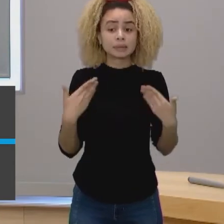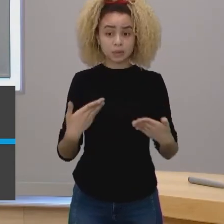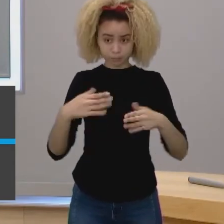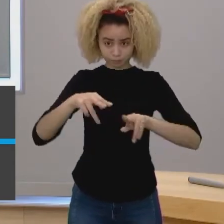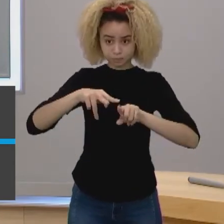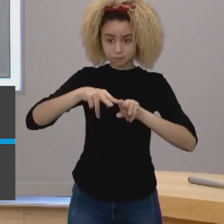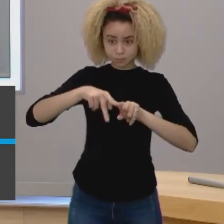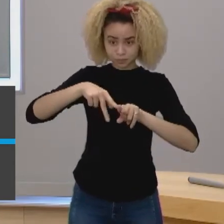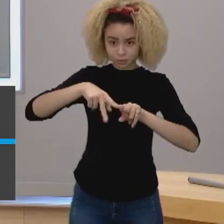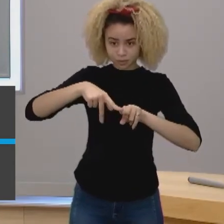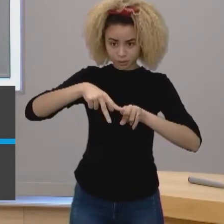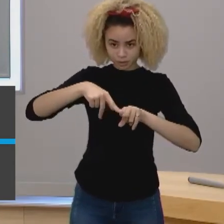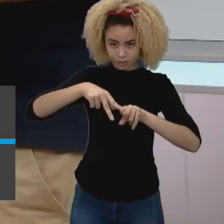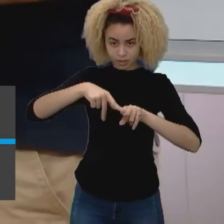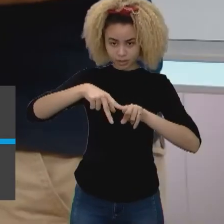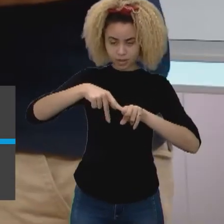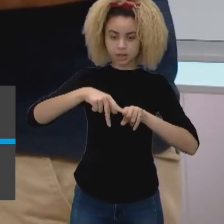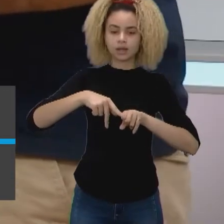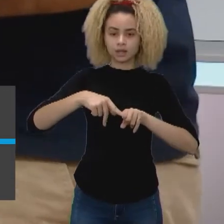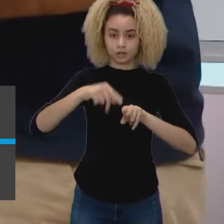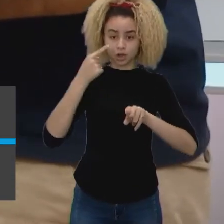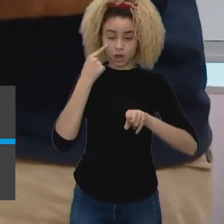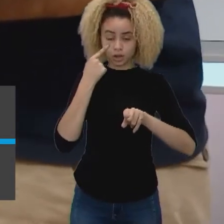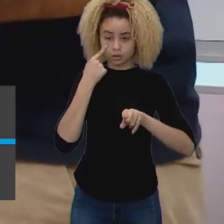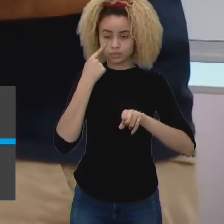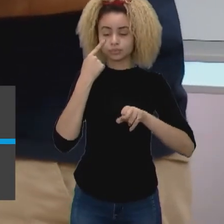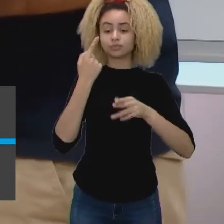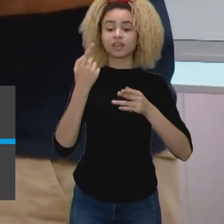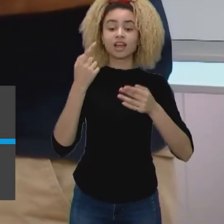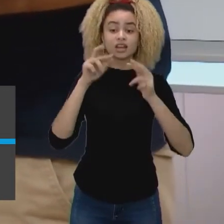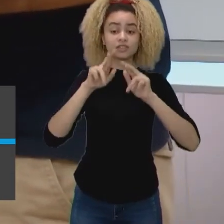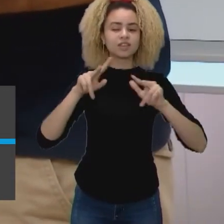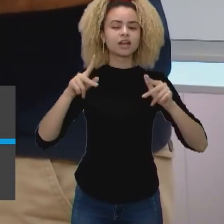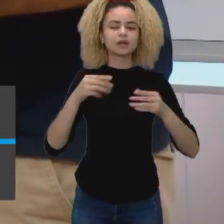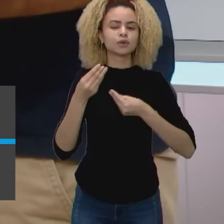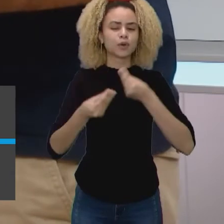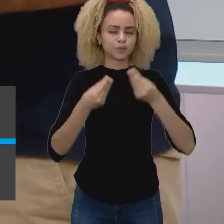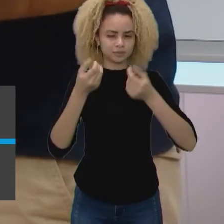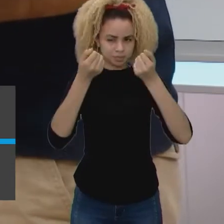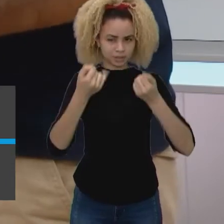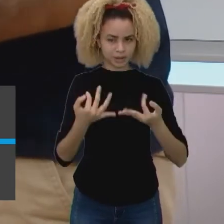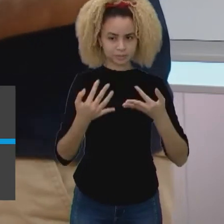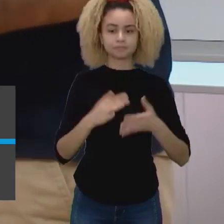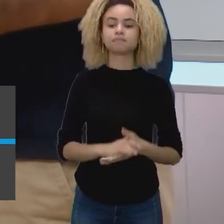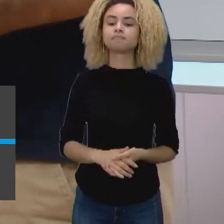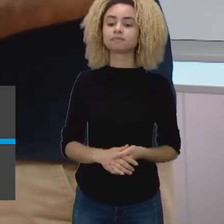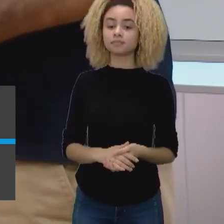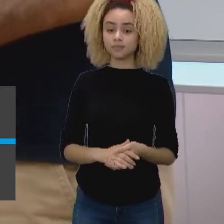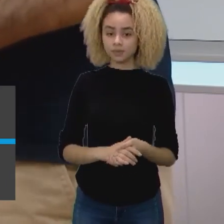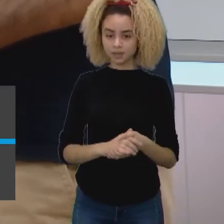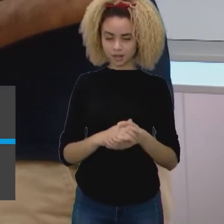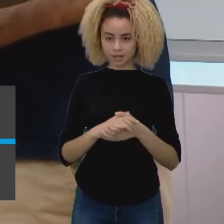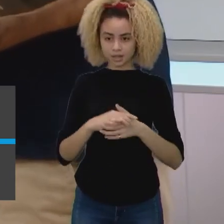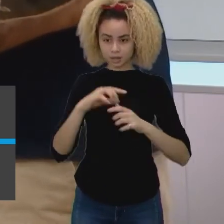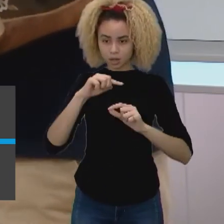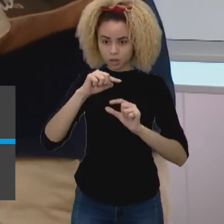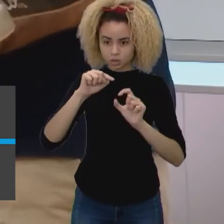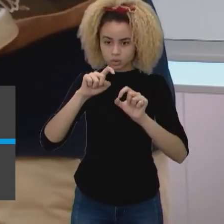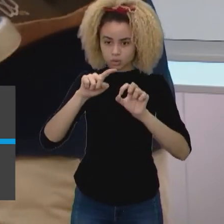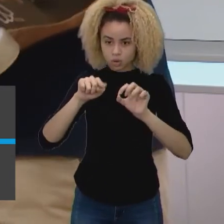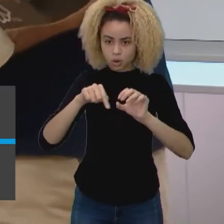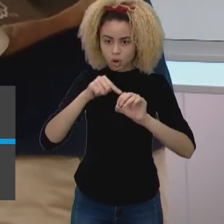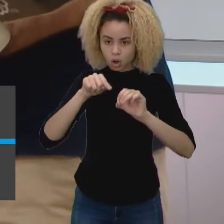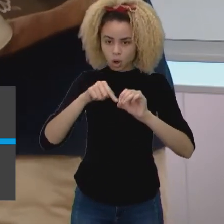skate aqui, no toyotismo já é diferente. Então, como que seria? Essas rodas, elas